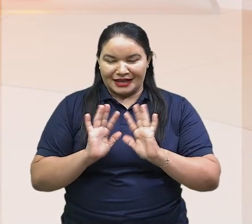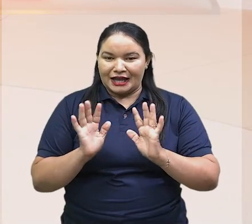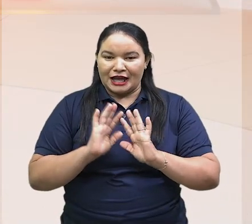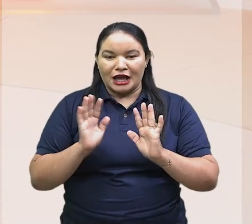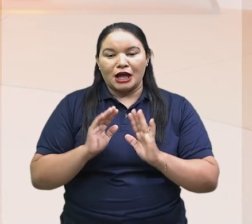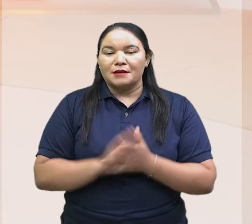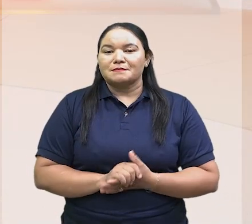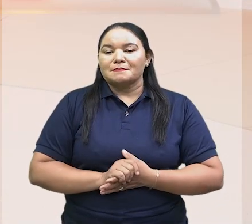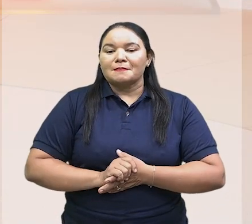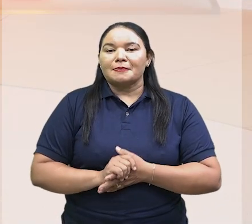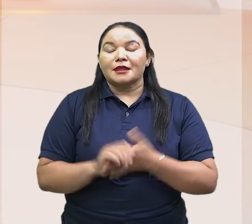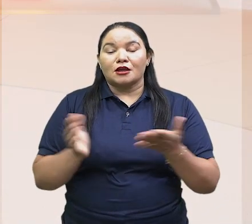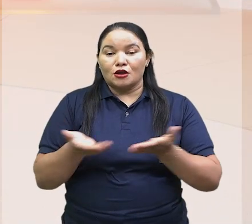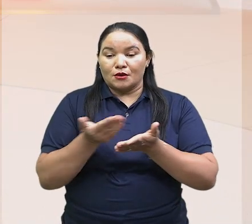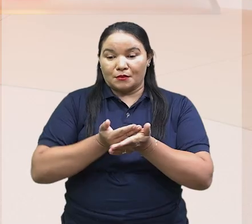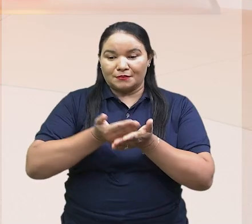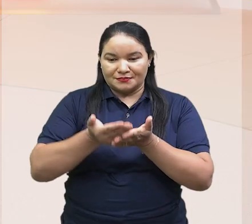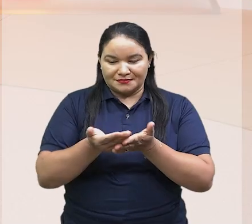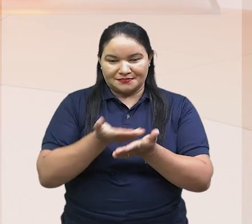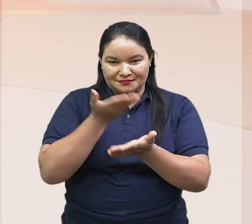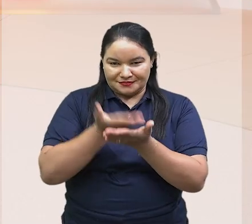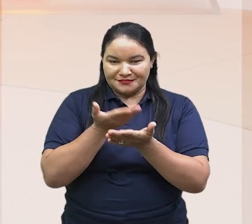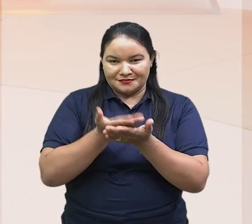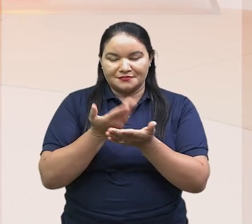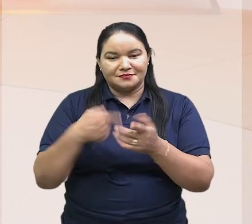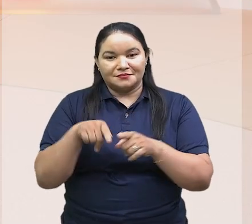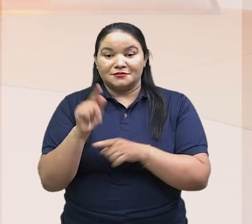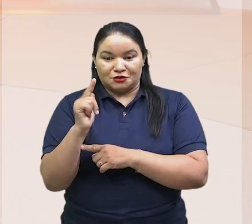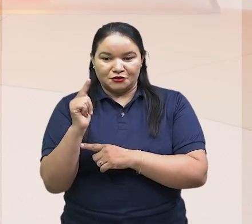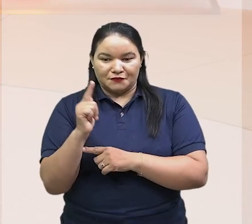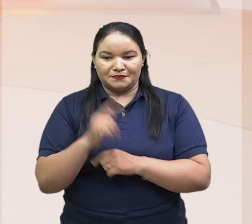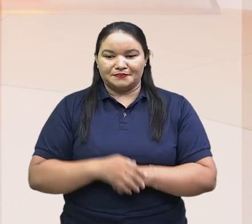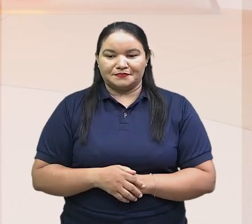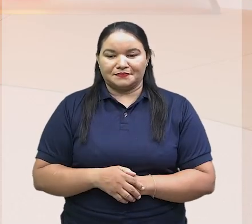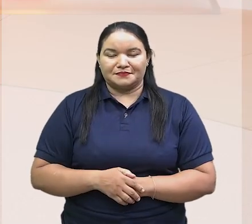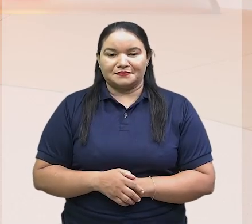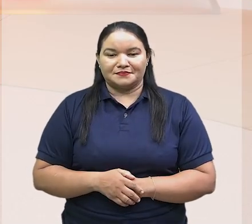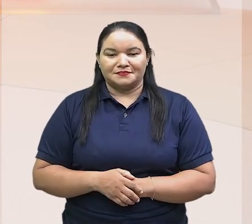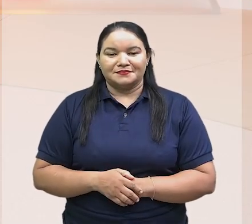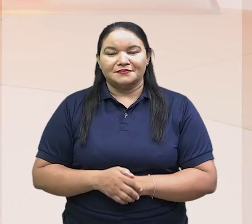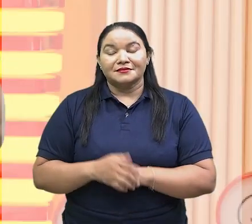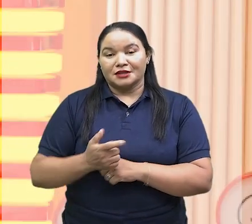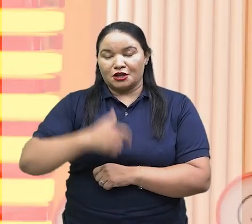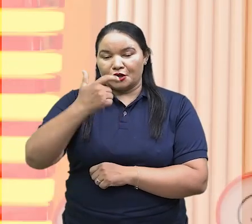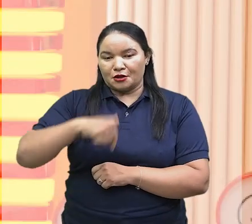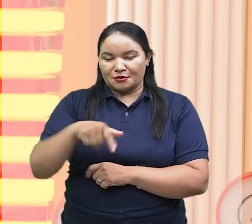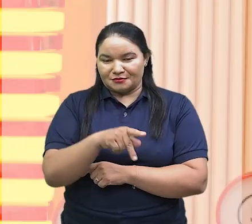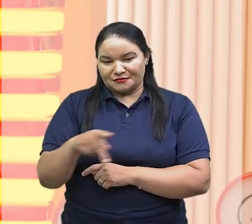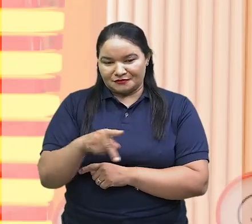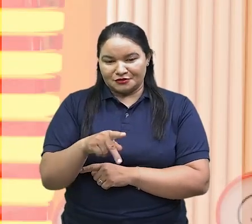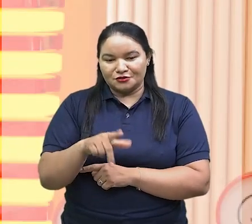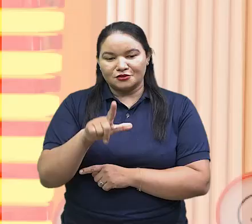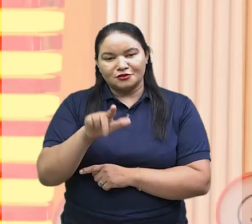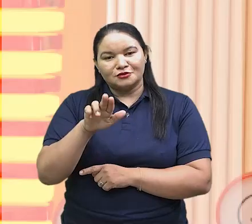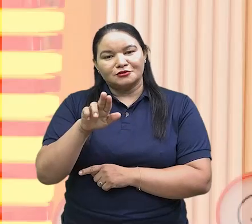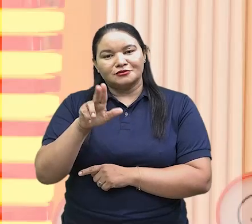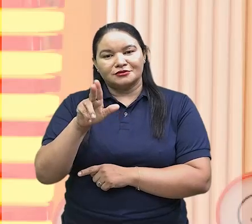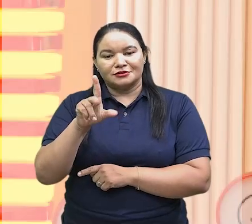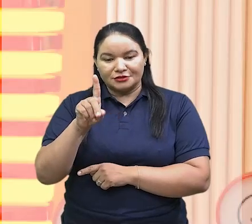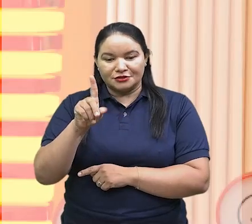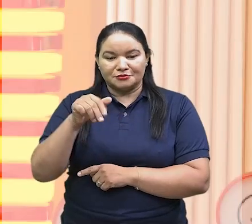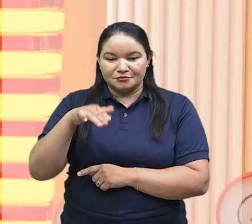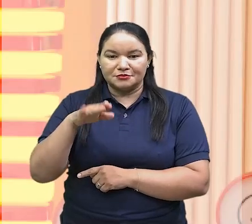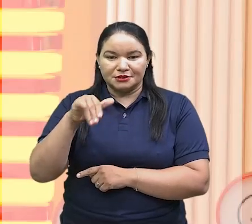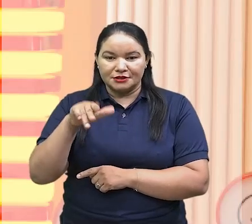todos vocês, estamos iniciando mais uma aula de geografia. Eu sou a professora